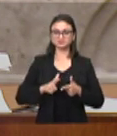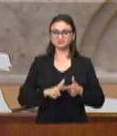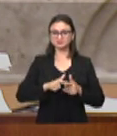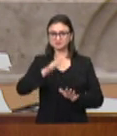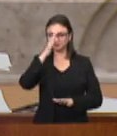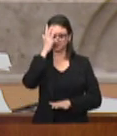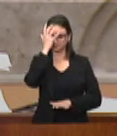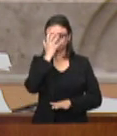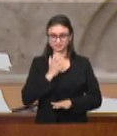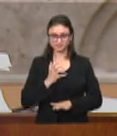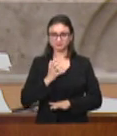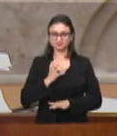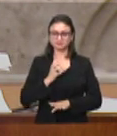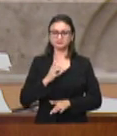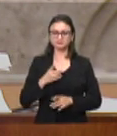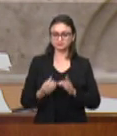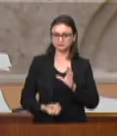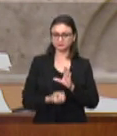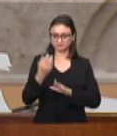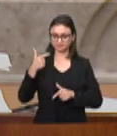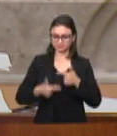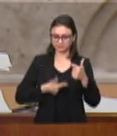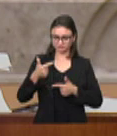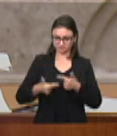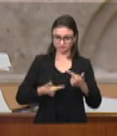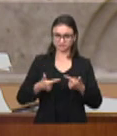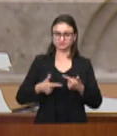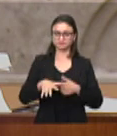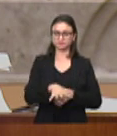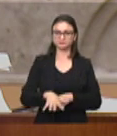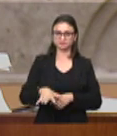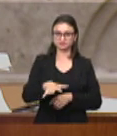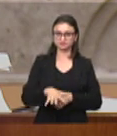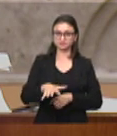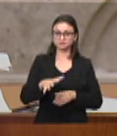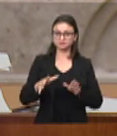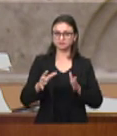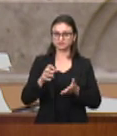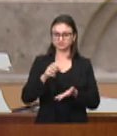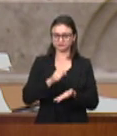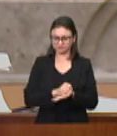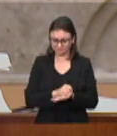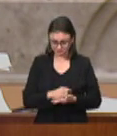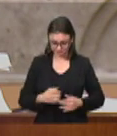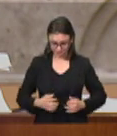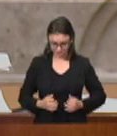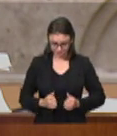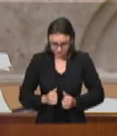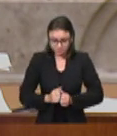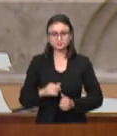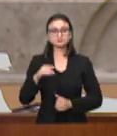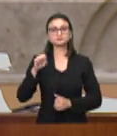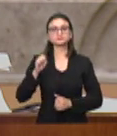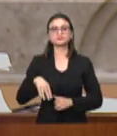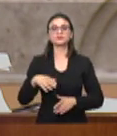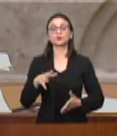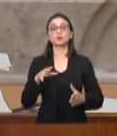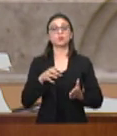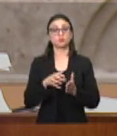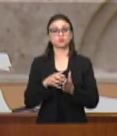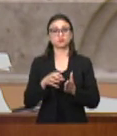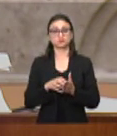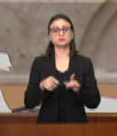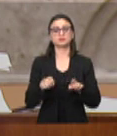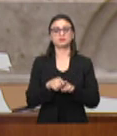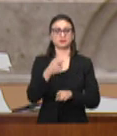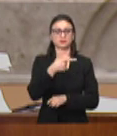sério advindo da delegação dos serviços notariais e de registro sem concurso público. Também em